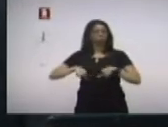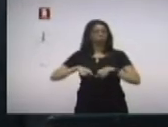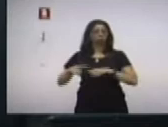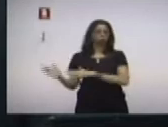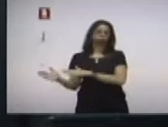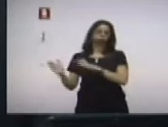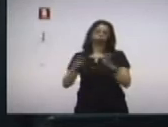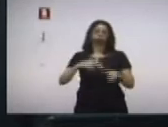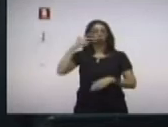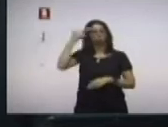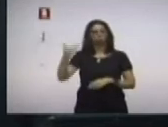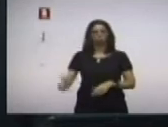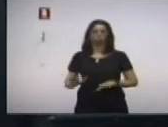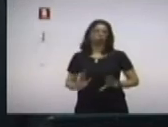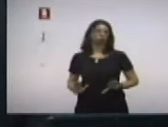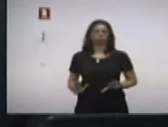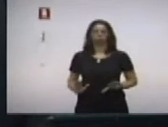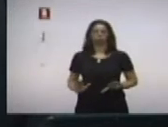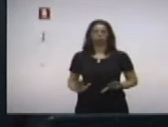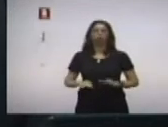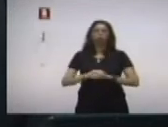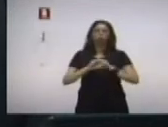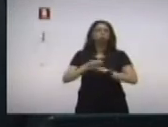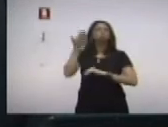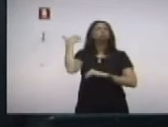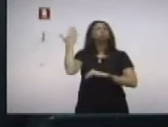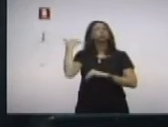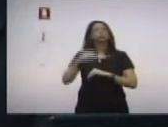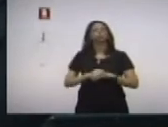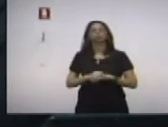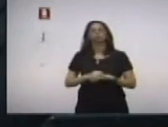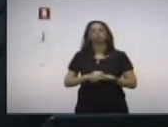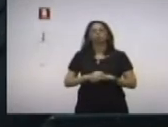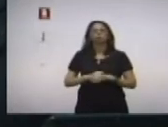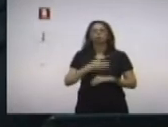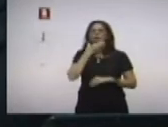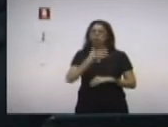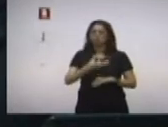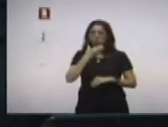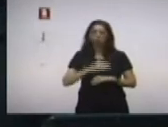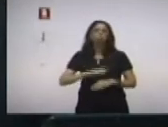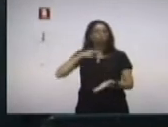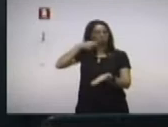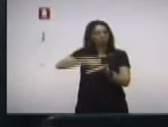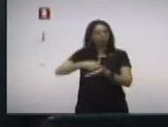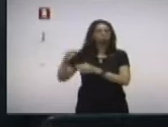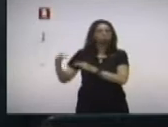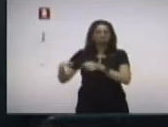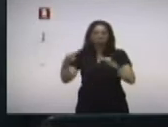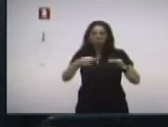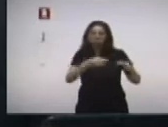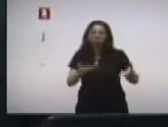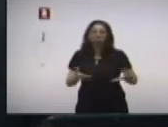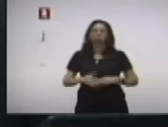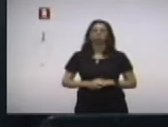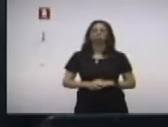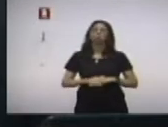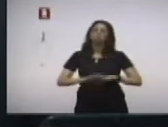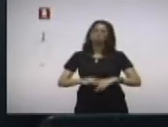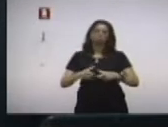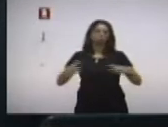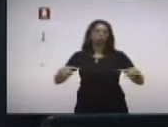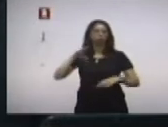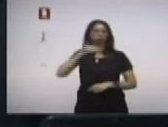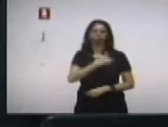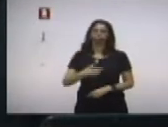era recebido normalmente e ao que me consta grande parte senão cem porcento